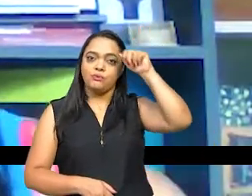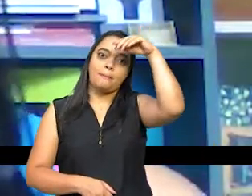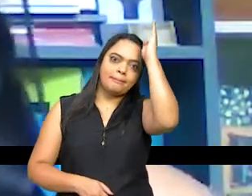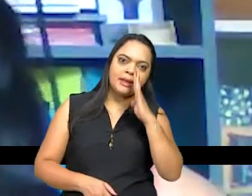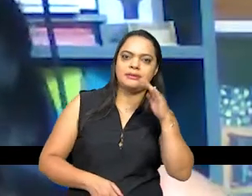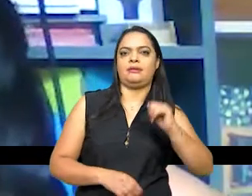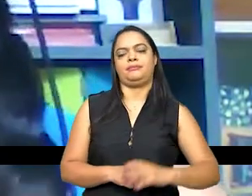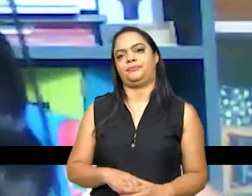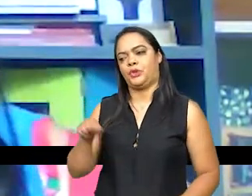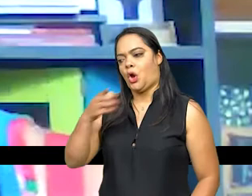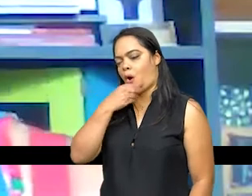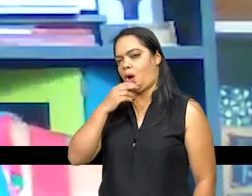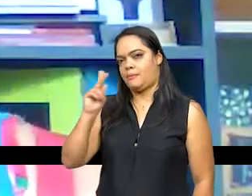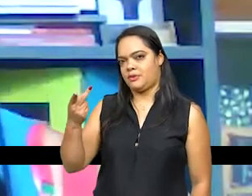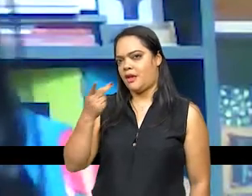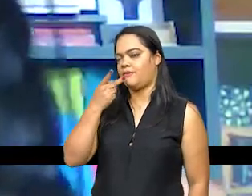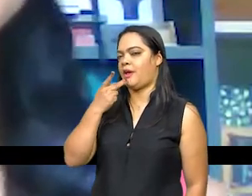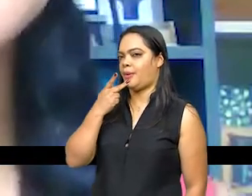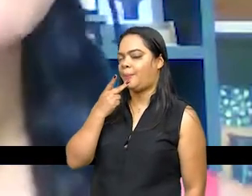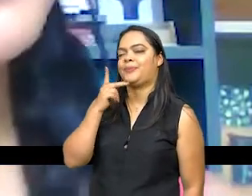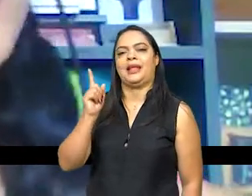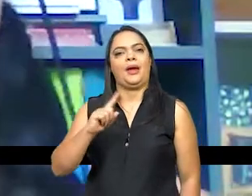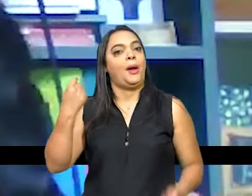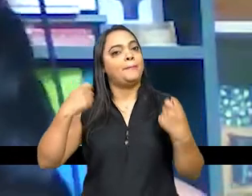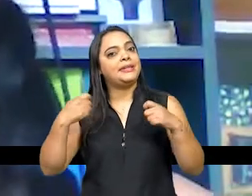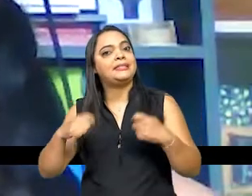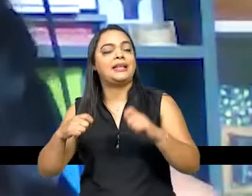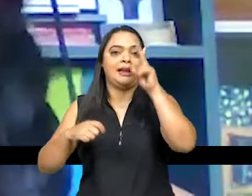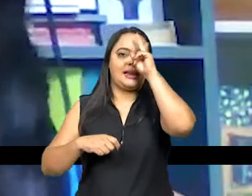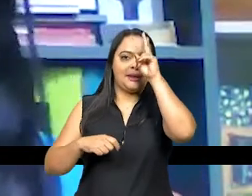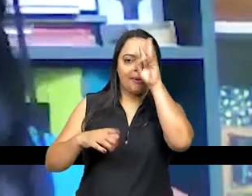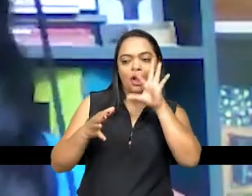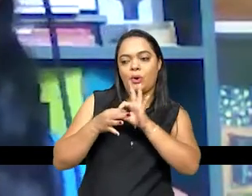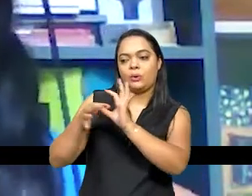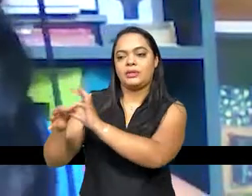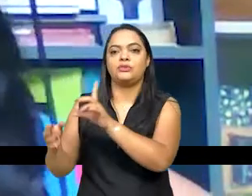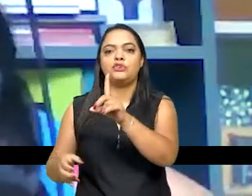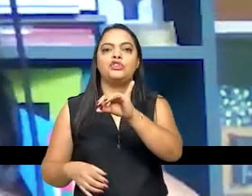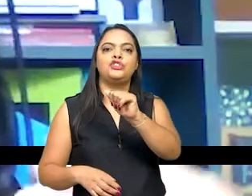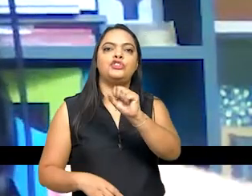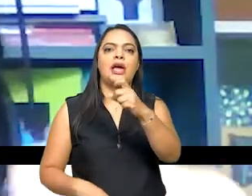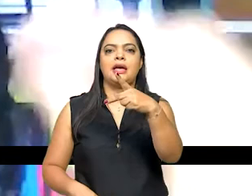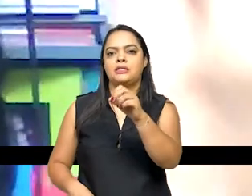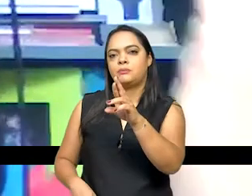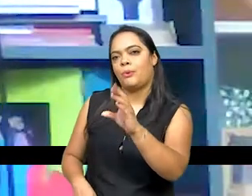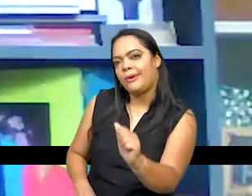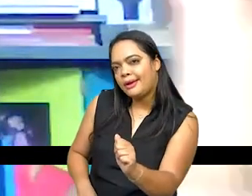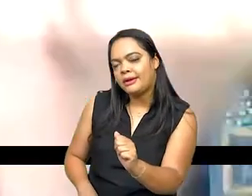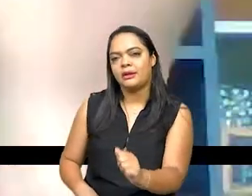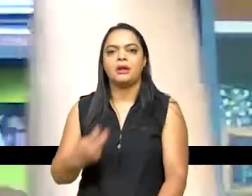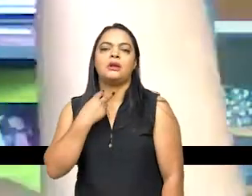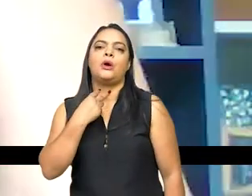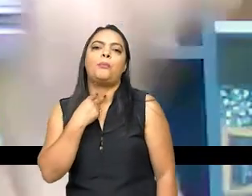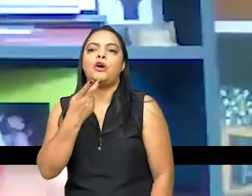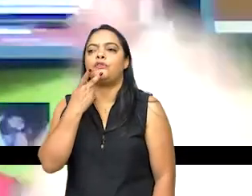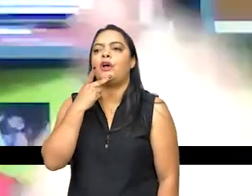o historiador dizia, nós precisamos considerar o contexto da diáspora. Nós não podemos dizer que há uma essência